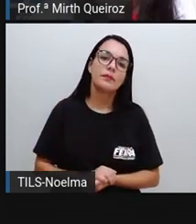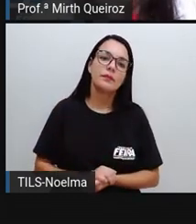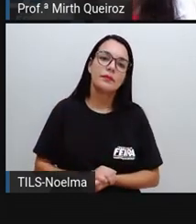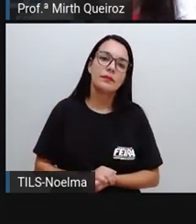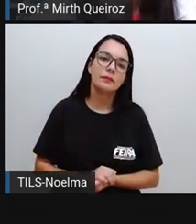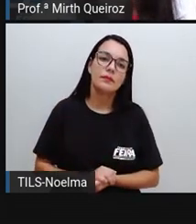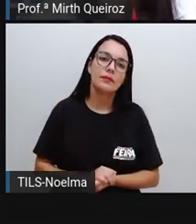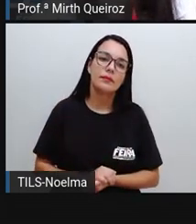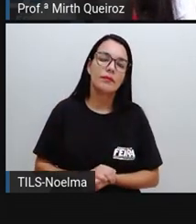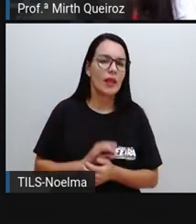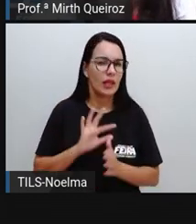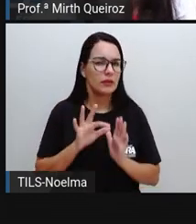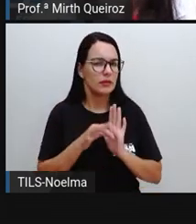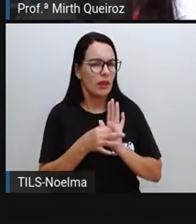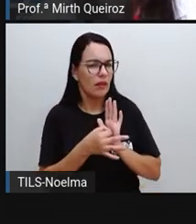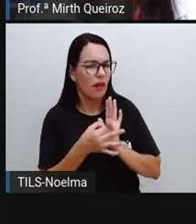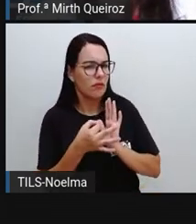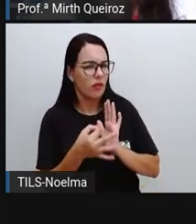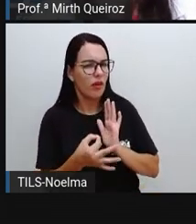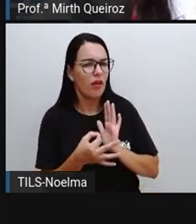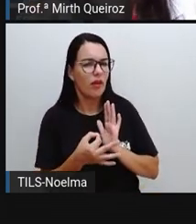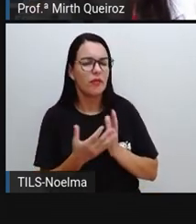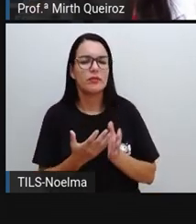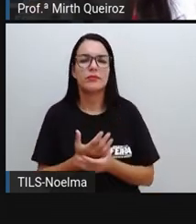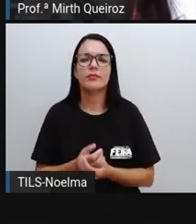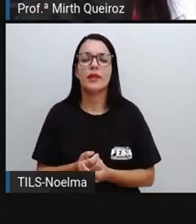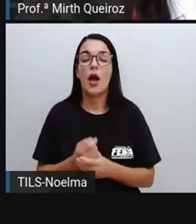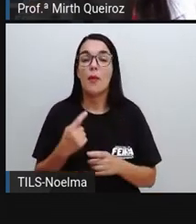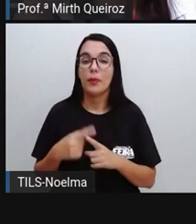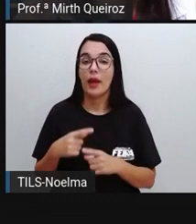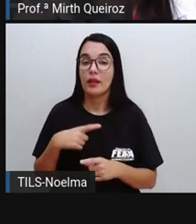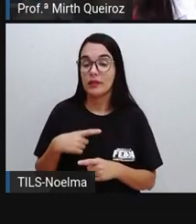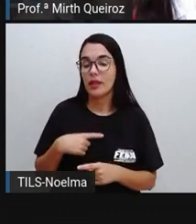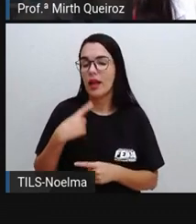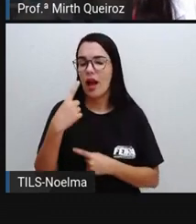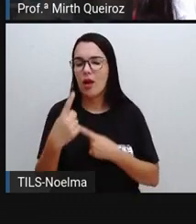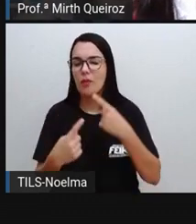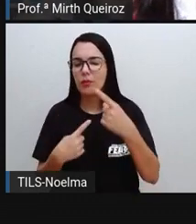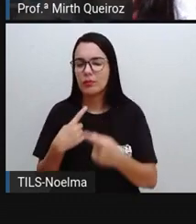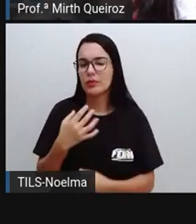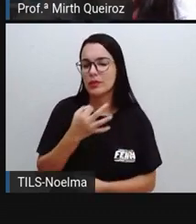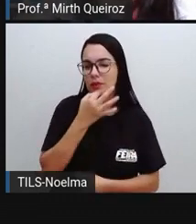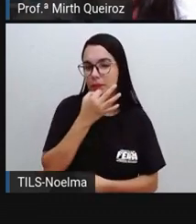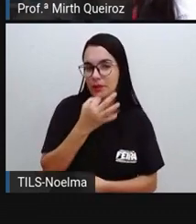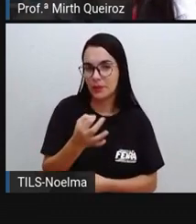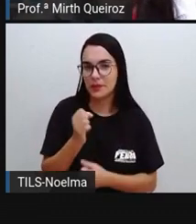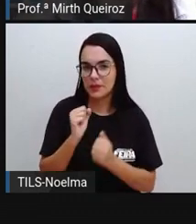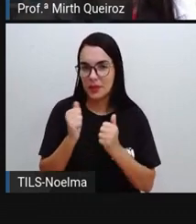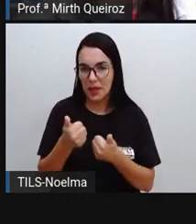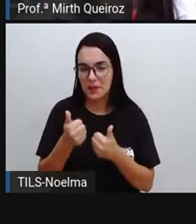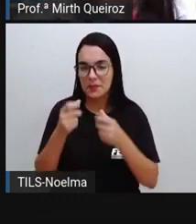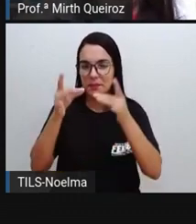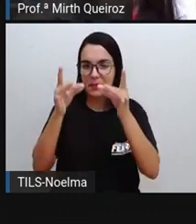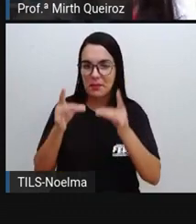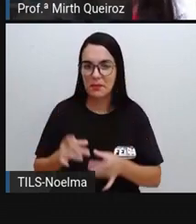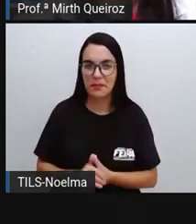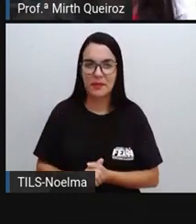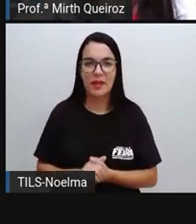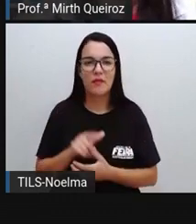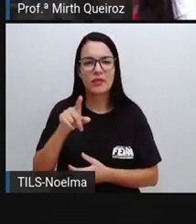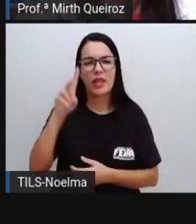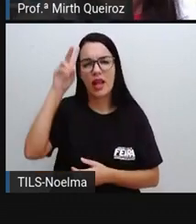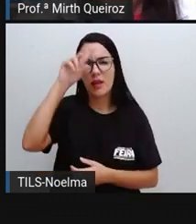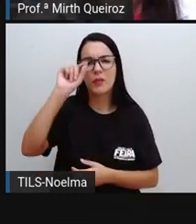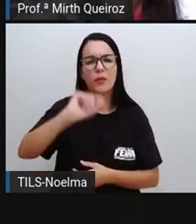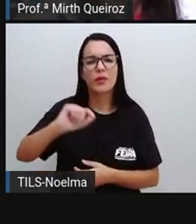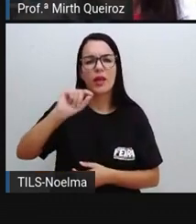um dissertativo, né? Embora apresente aí algumas descrições. Você se lembra o que,